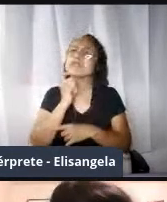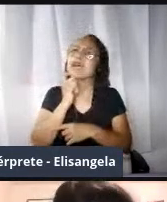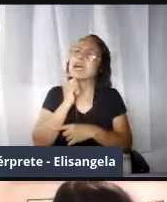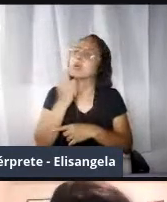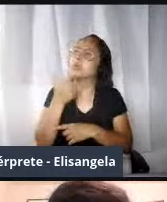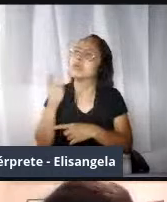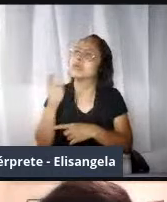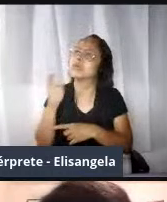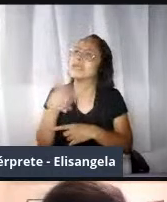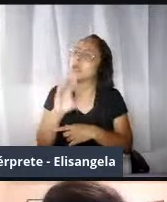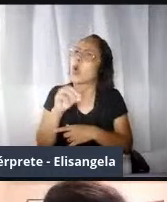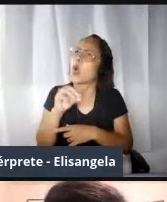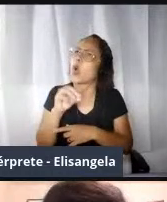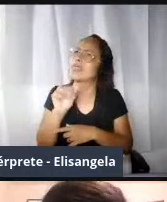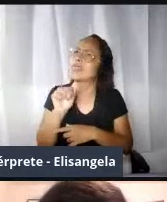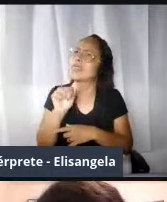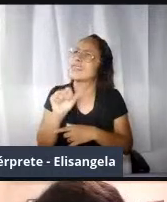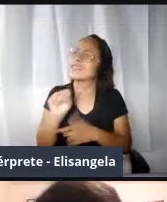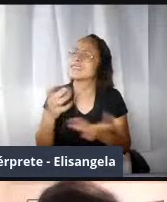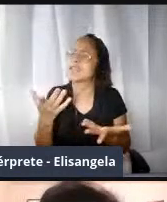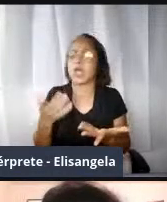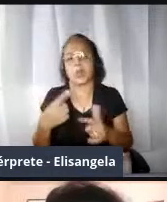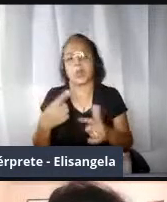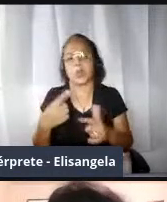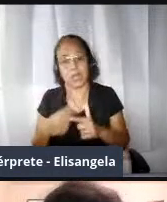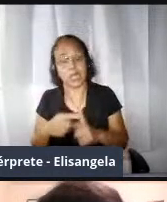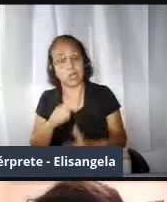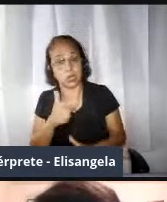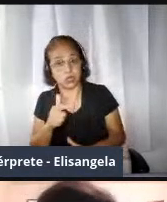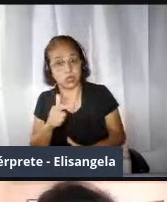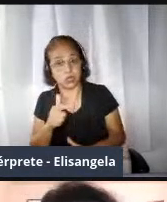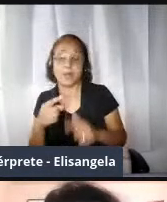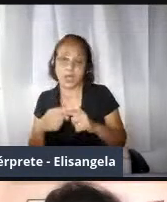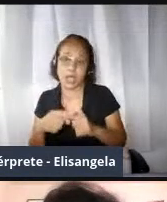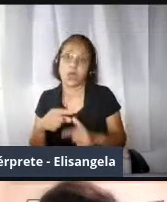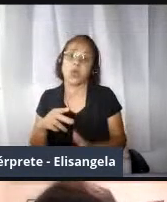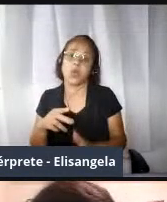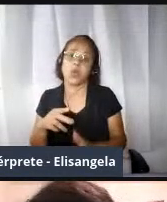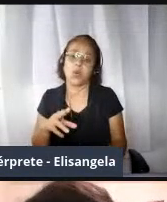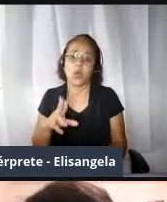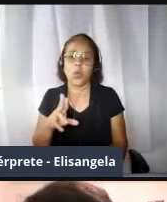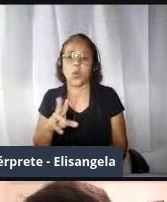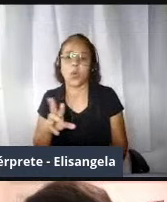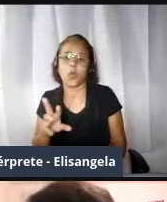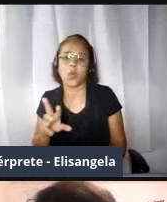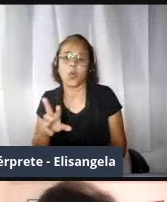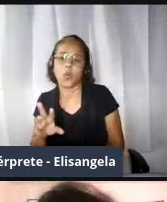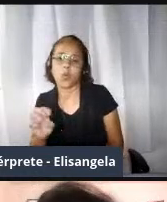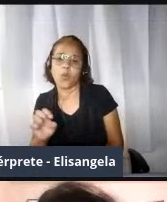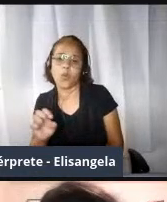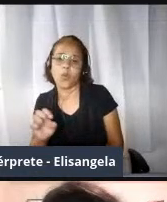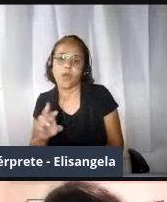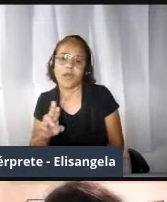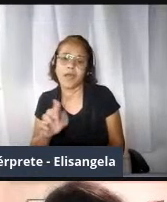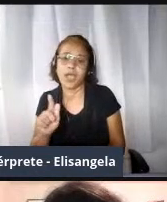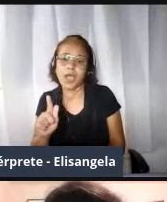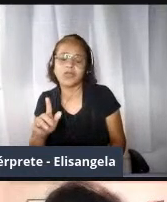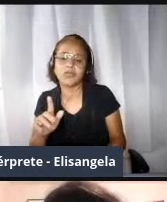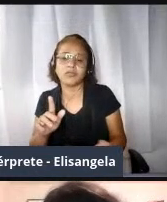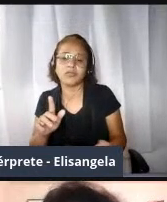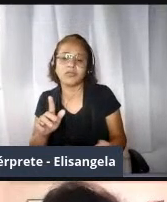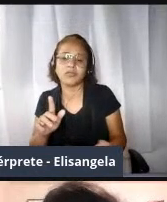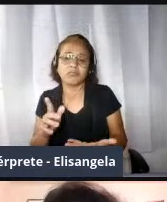Na UNEB já tinha, UNEB e a UERJ são as primeiras, né, do Brasil todo a adotarem cotas. E eu entrei num grupo que